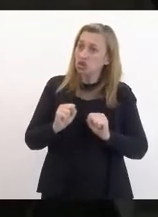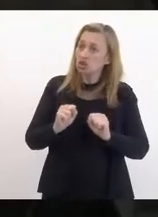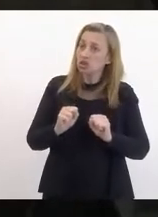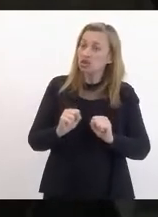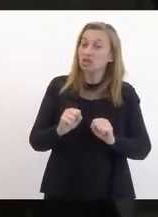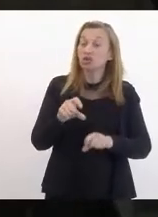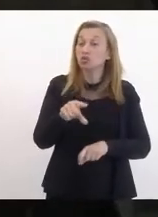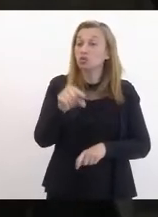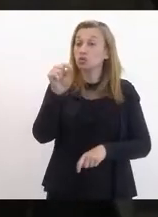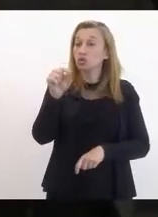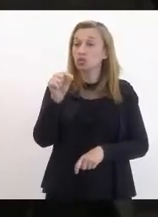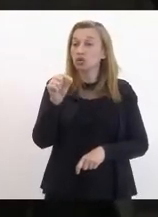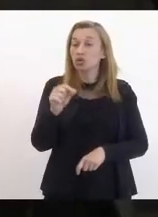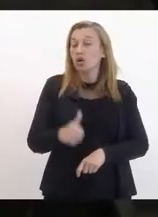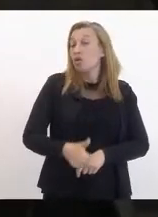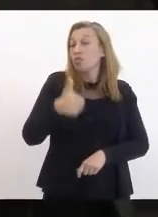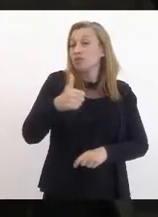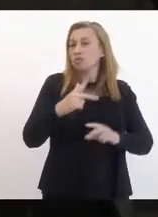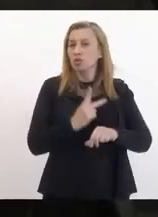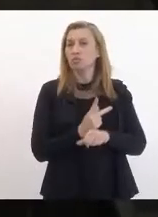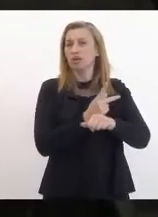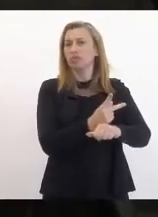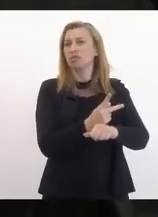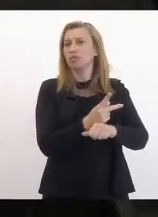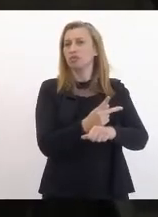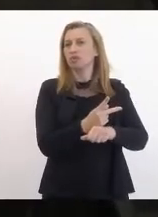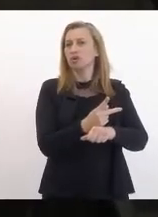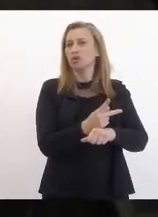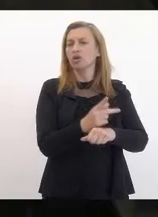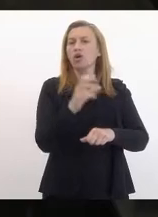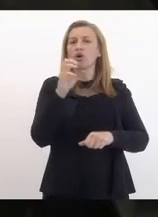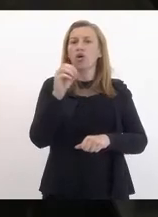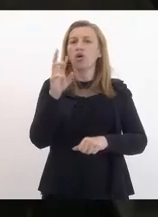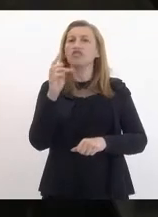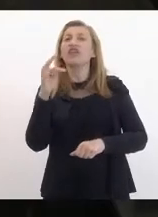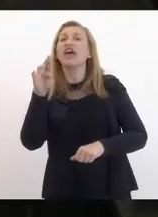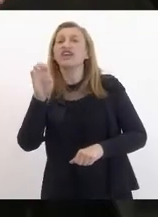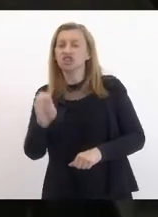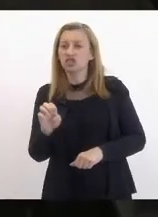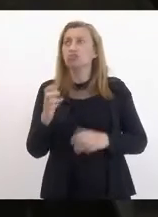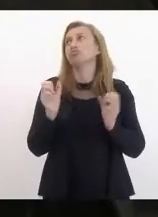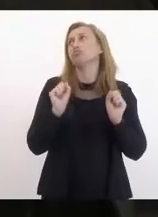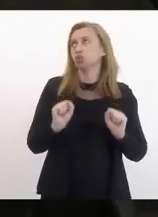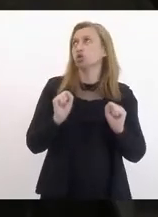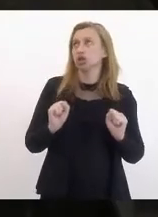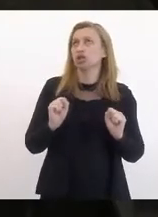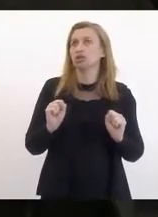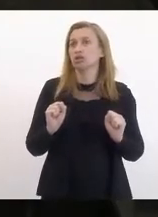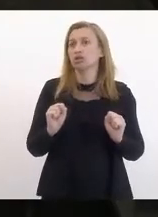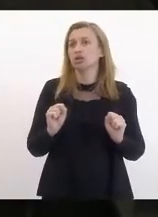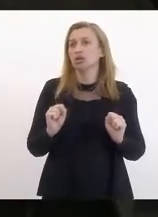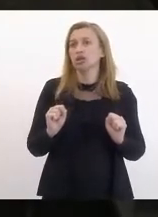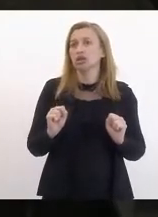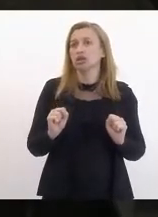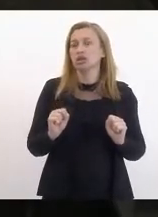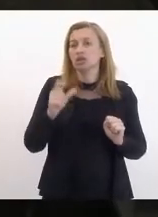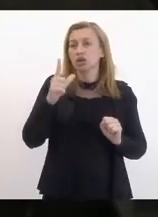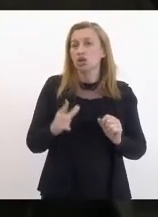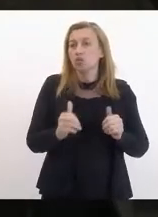sorteado com o primeiro prêmio da Loterge. Poderia ser, enfim, o